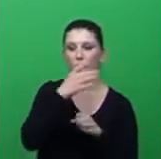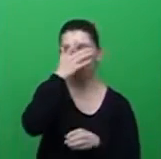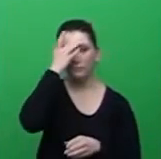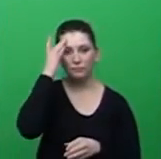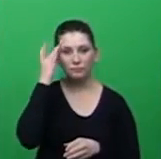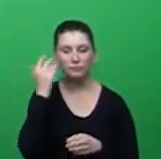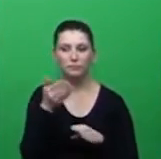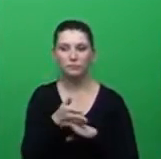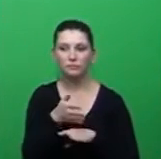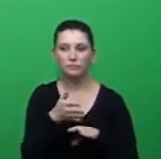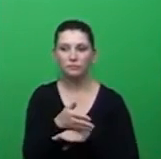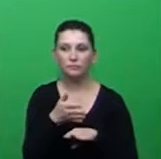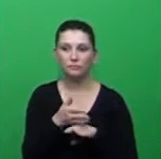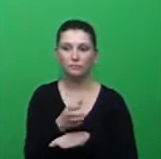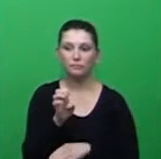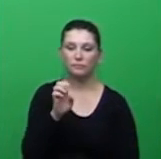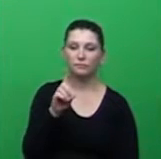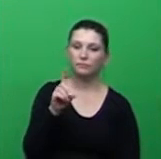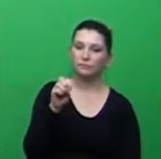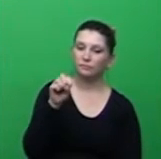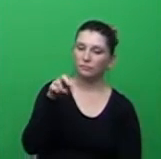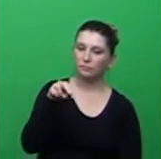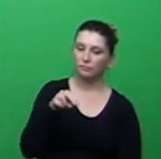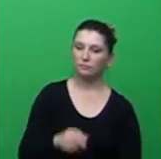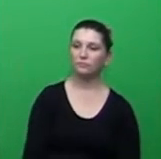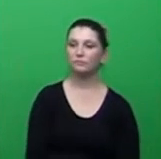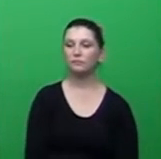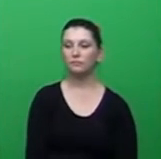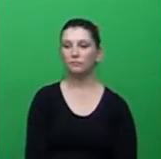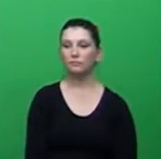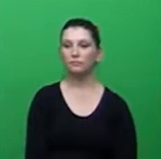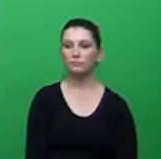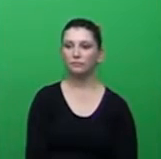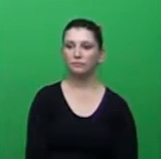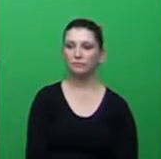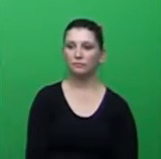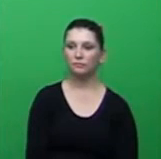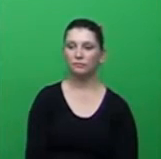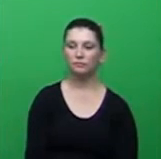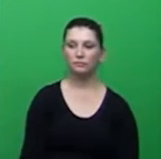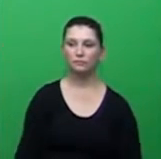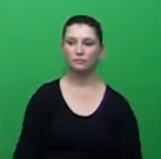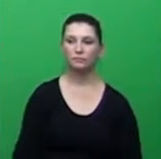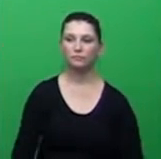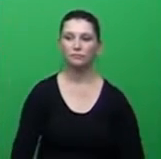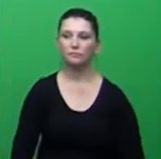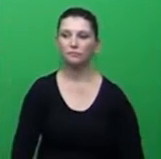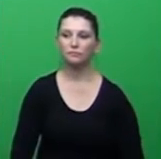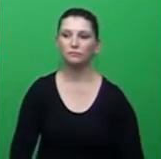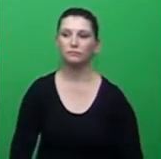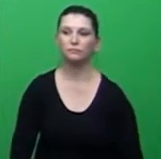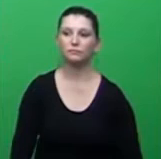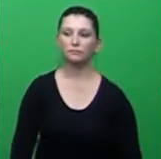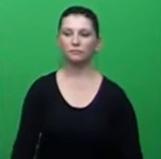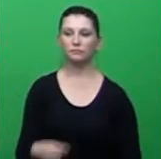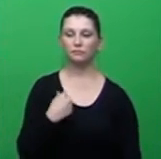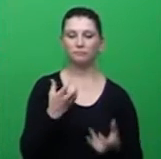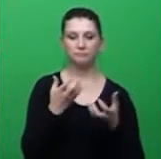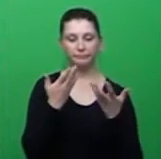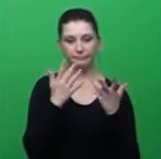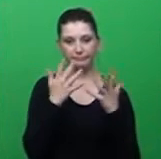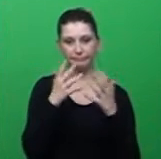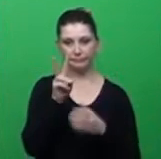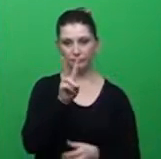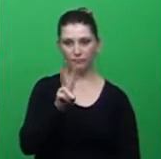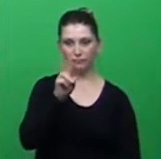ao Edson, meu amigo, parceiro. E então, sobre o requerimento, eu quero parabenizar ao vereador Ricardo Fabris,